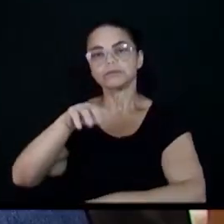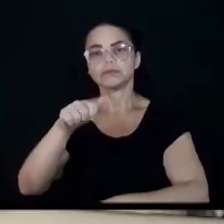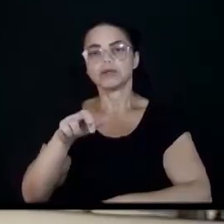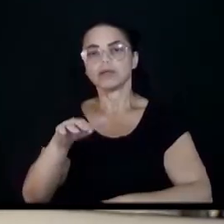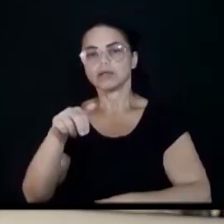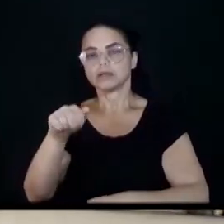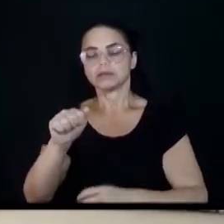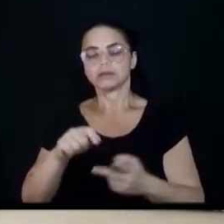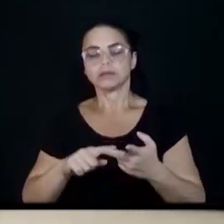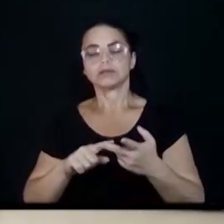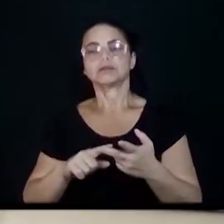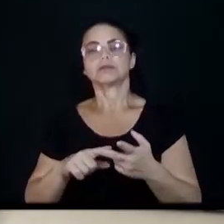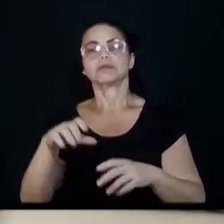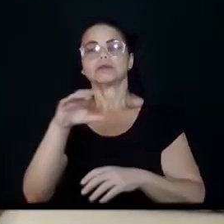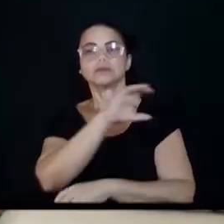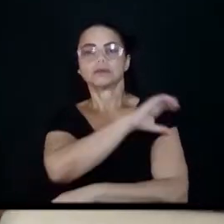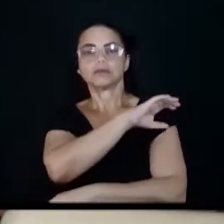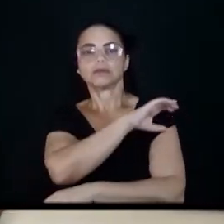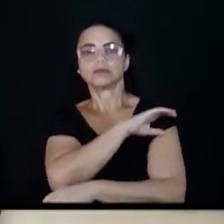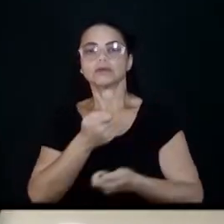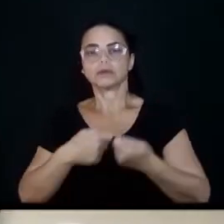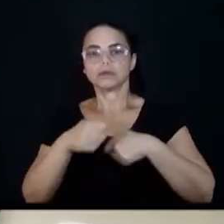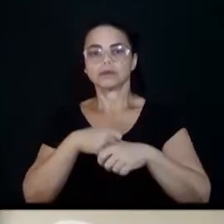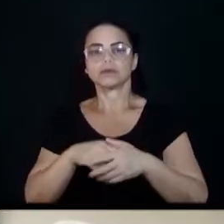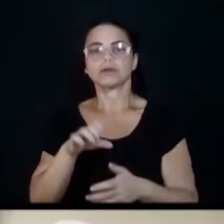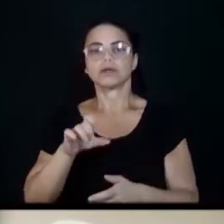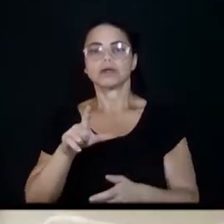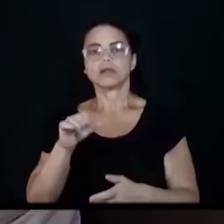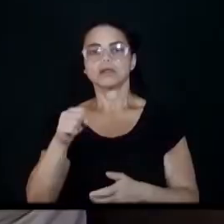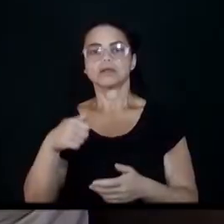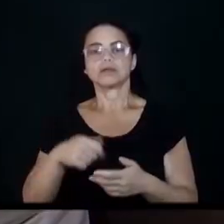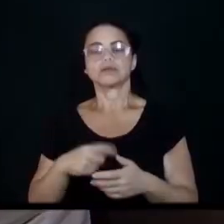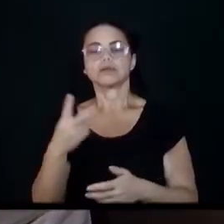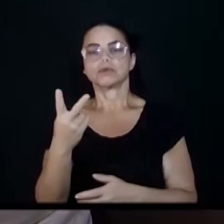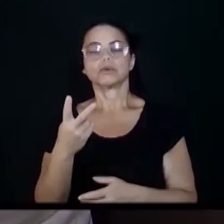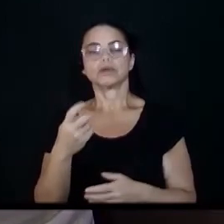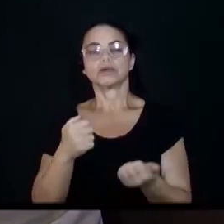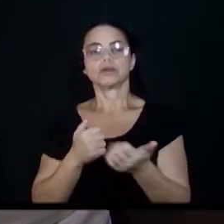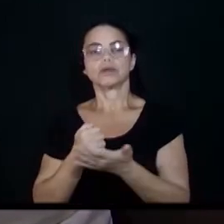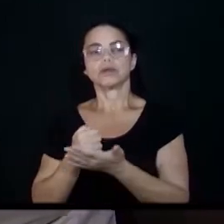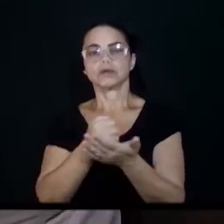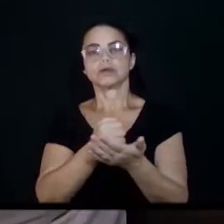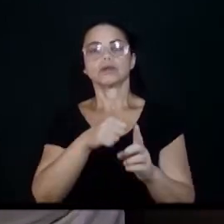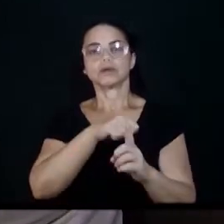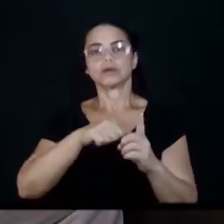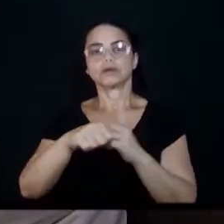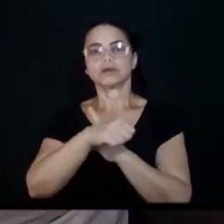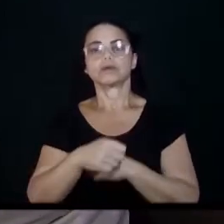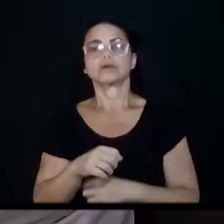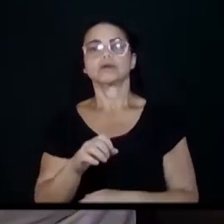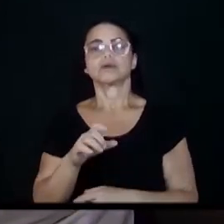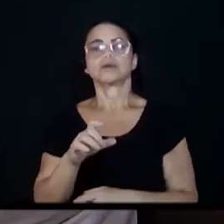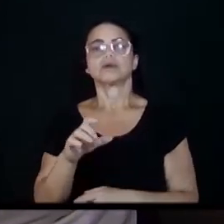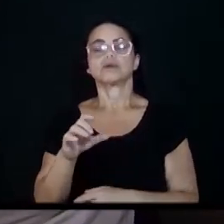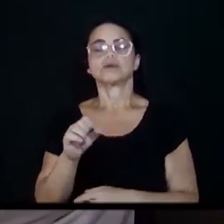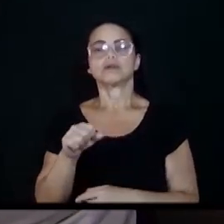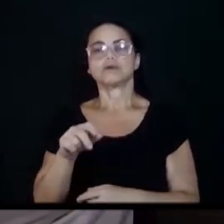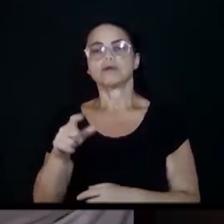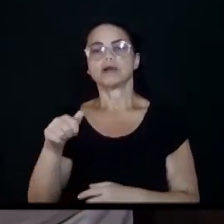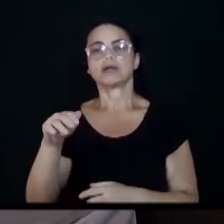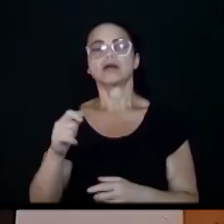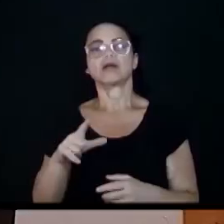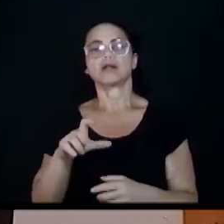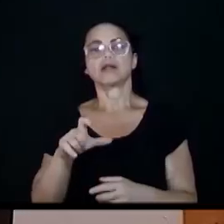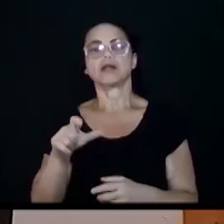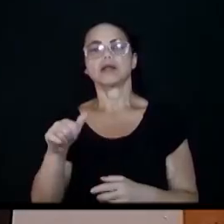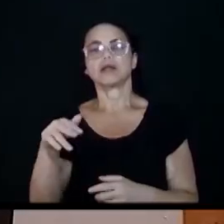que é a Elisa, 2 assistentes sociais, que é a Silvana e a Liliane. Ainda a gente tem o pessoal do apoio, que cuida da limpeza,